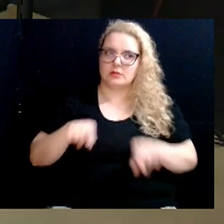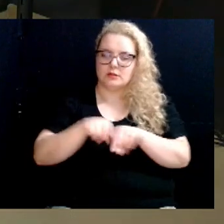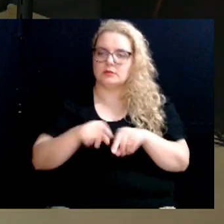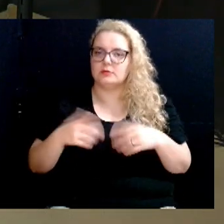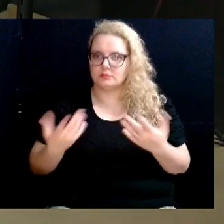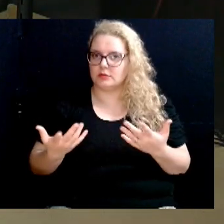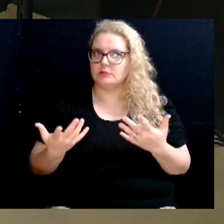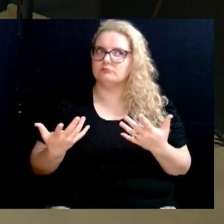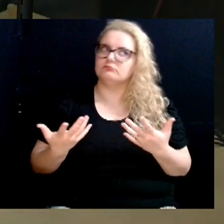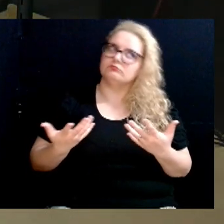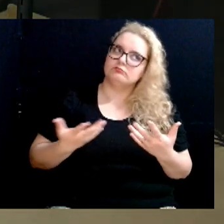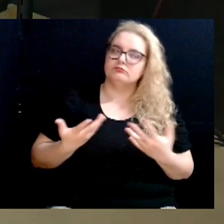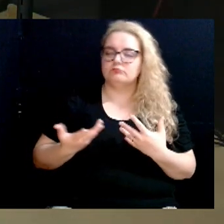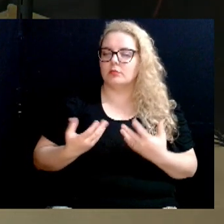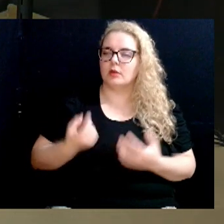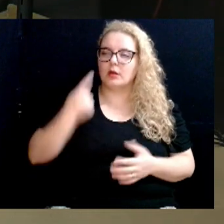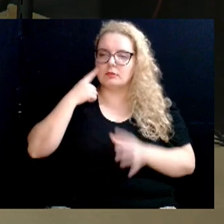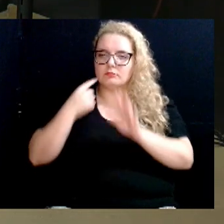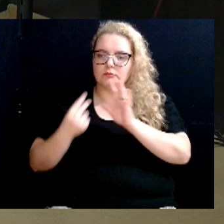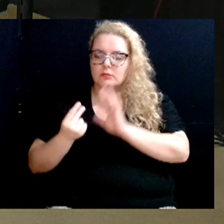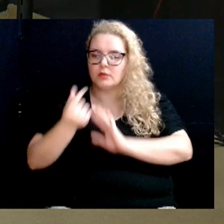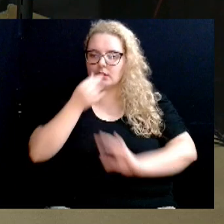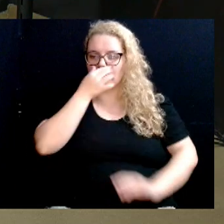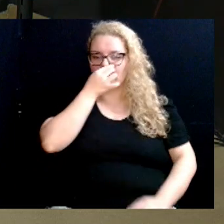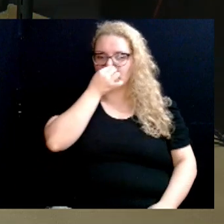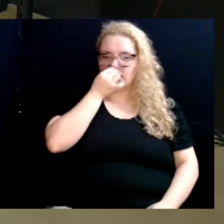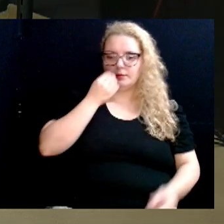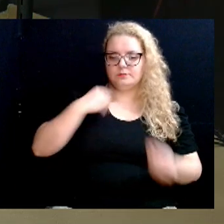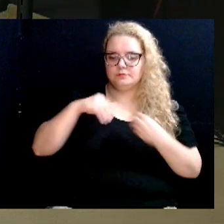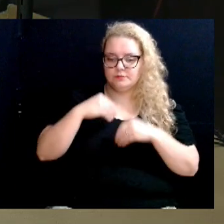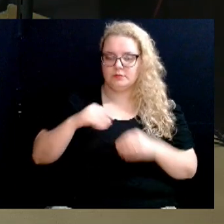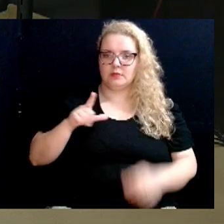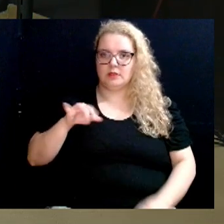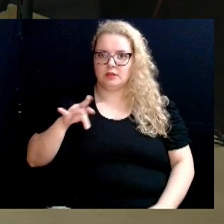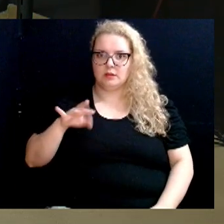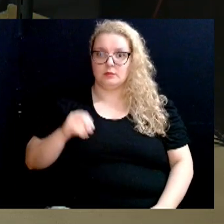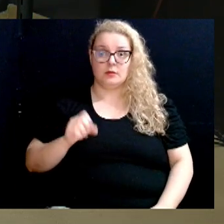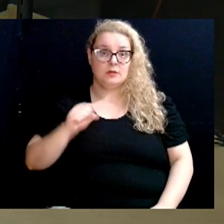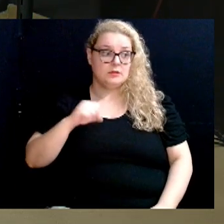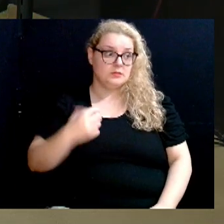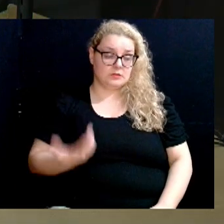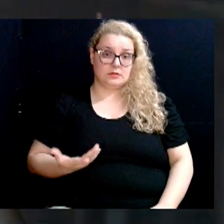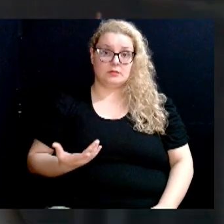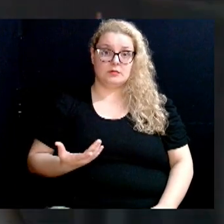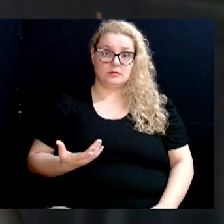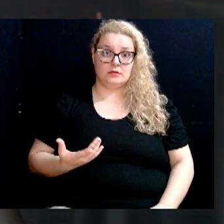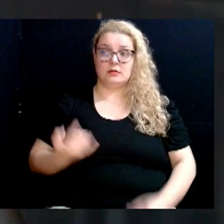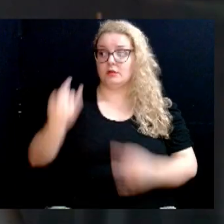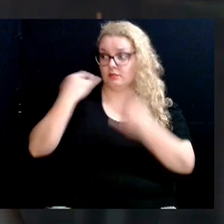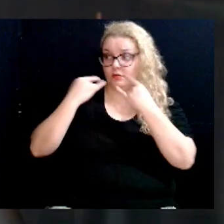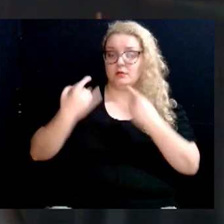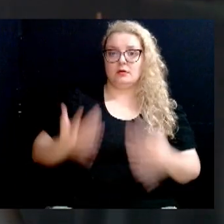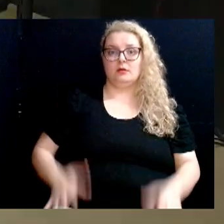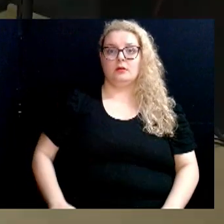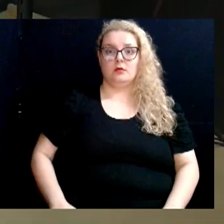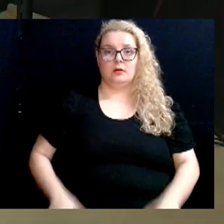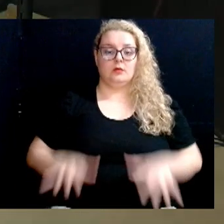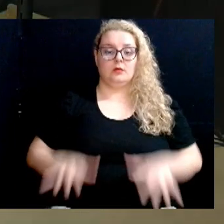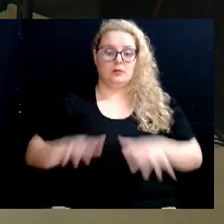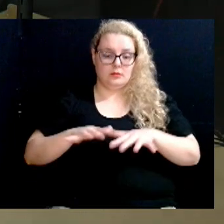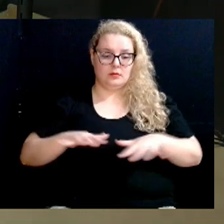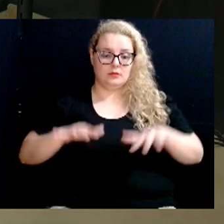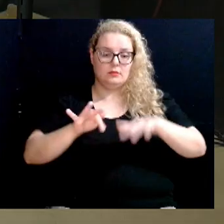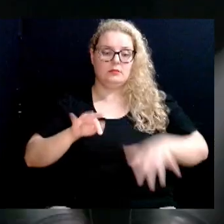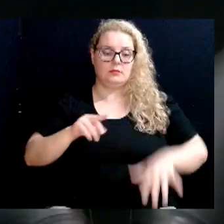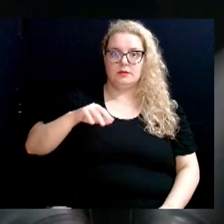forma, criando essa questão da libido também. Claro, criando esse espaço, Que é o interesse. esse espaço fértil. A gente tem que